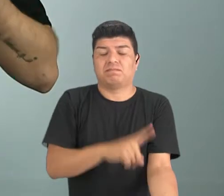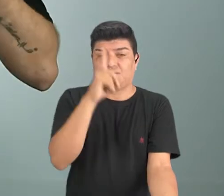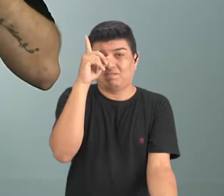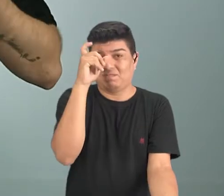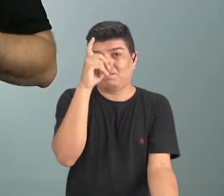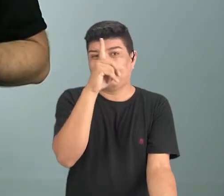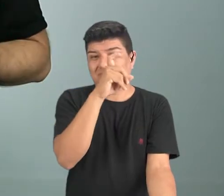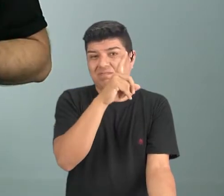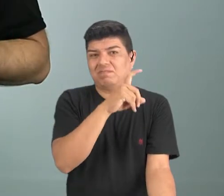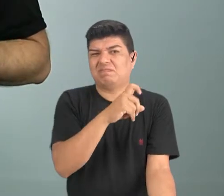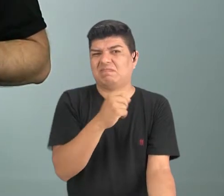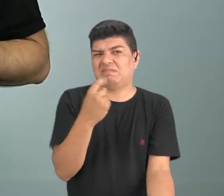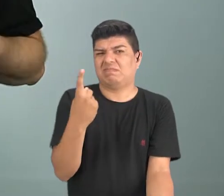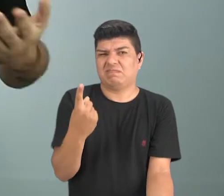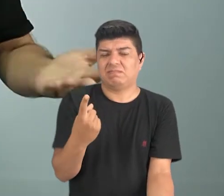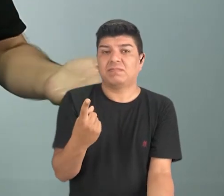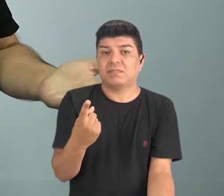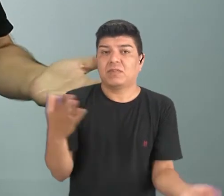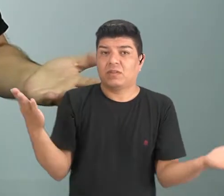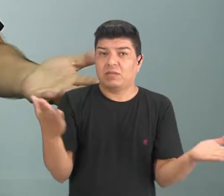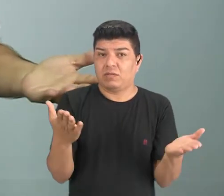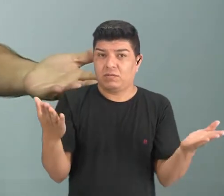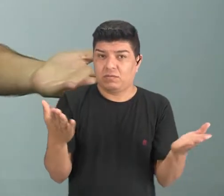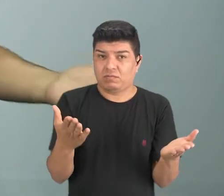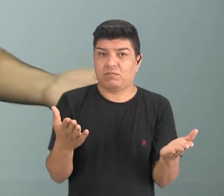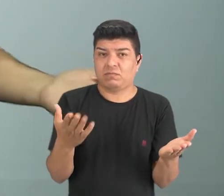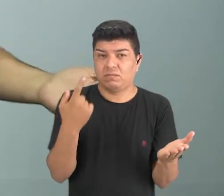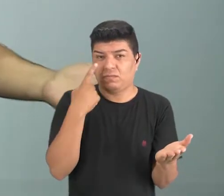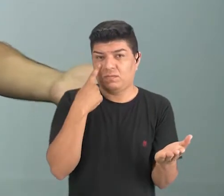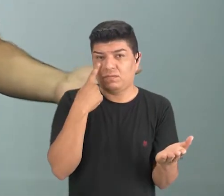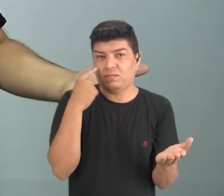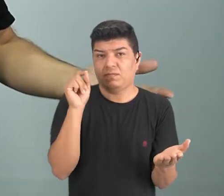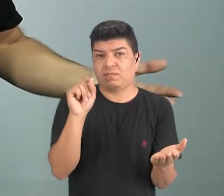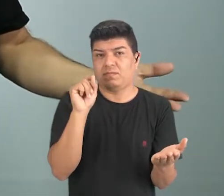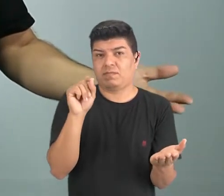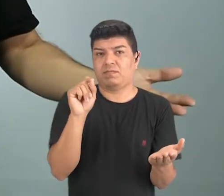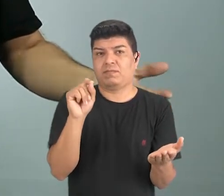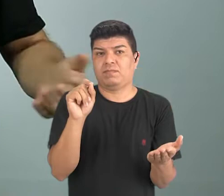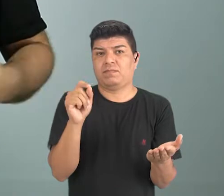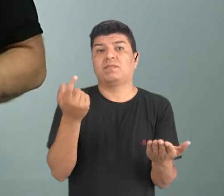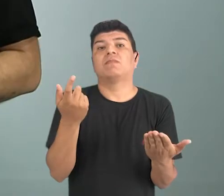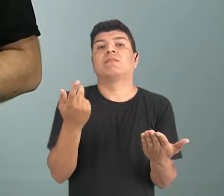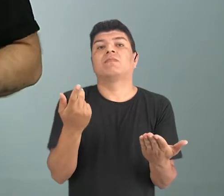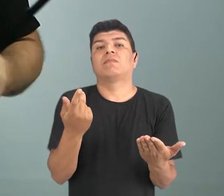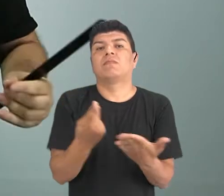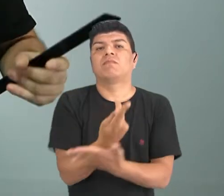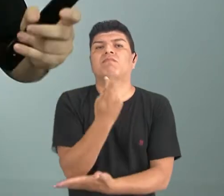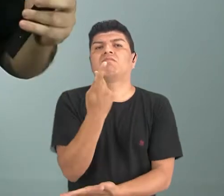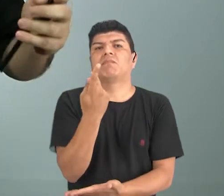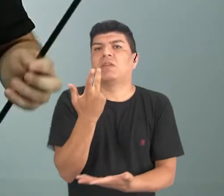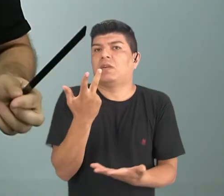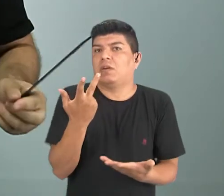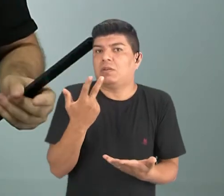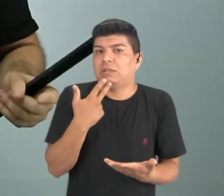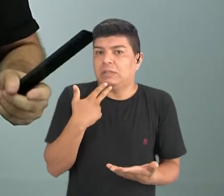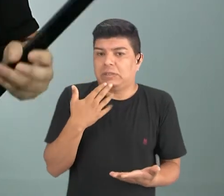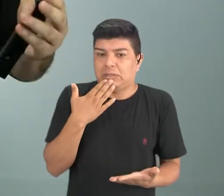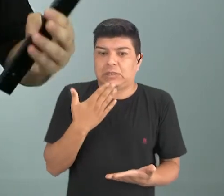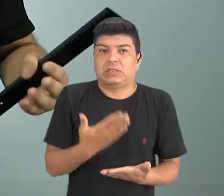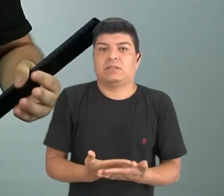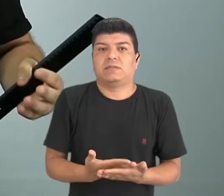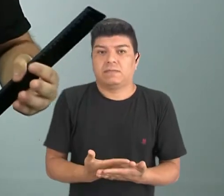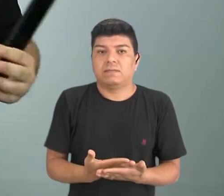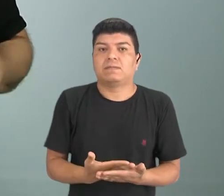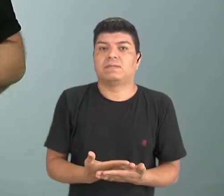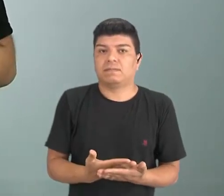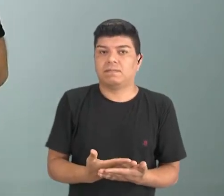bem estranha, né? Hoje em dia você observa uma situação dessa e você acha pavorosa. Na